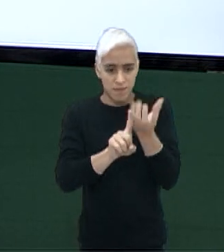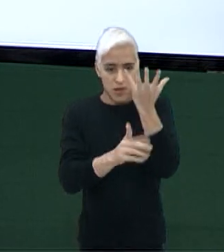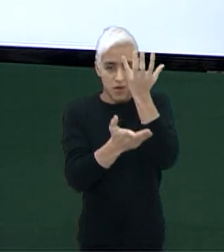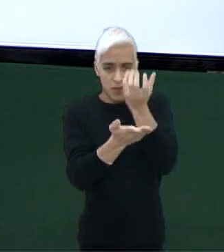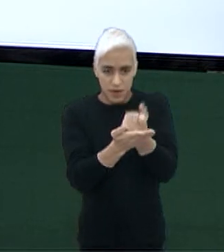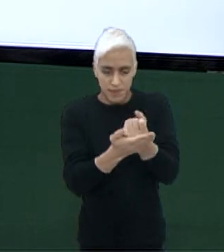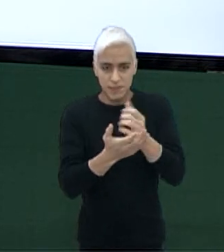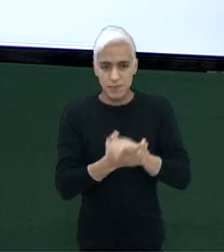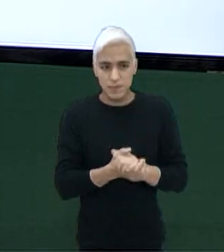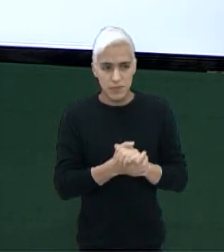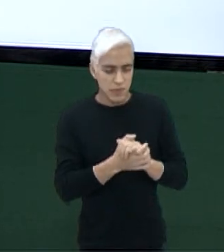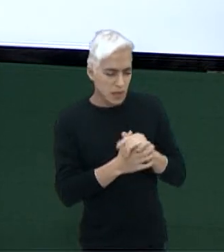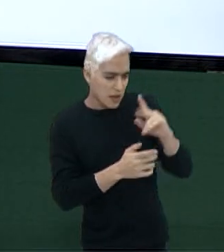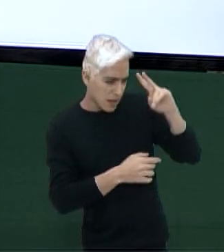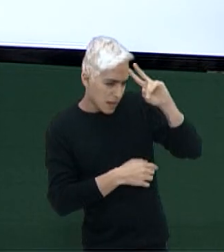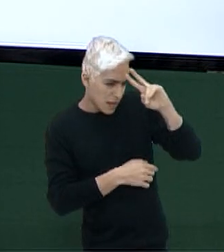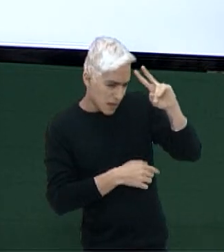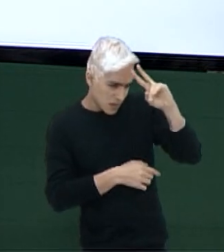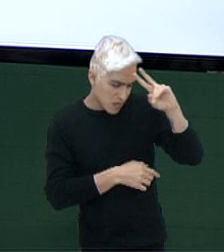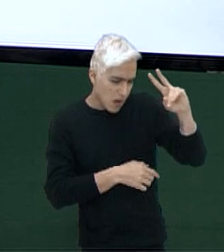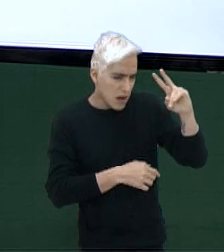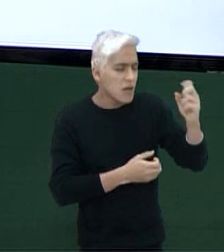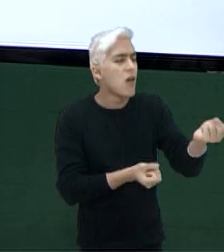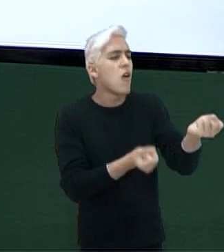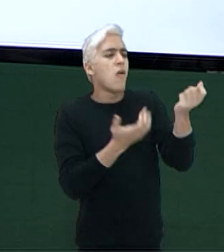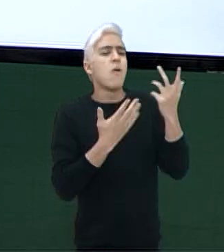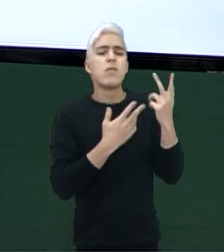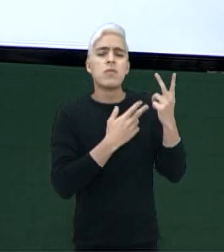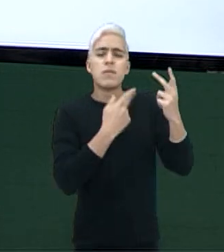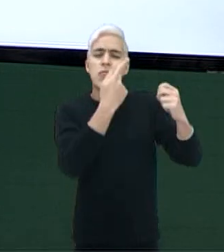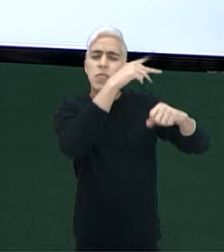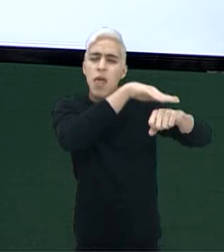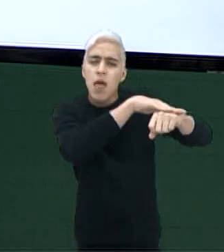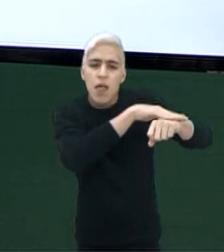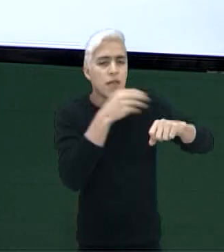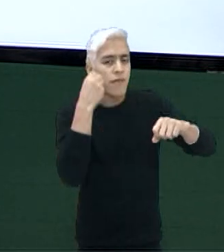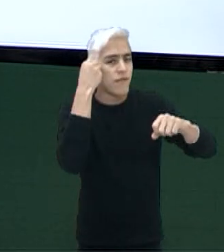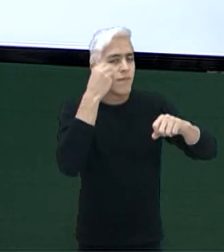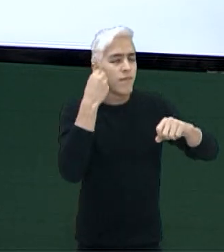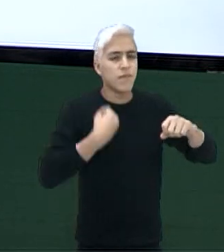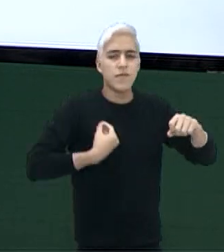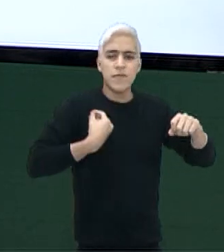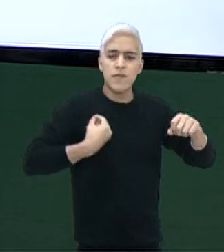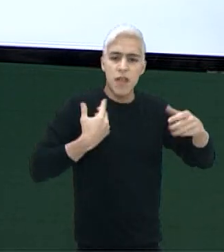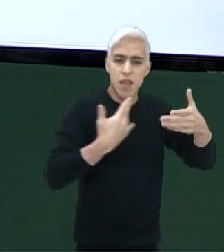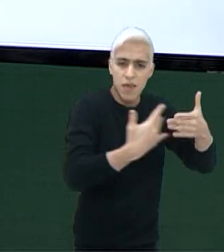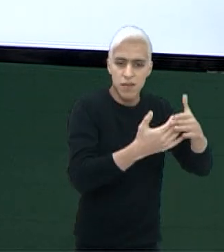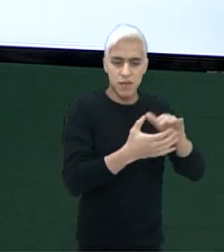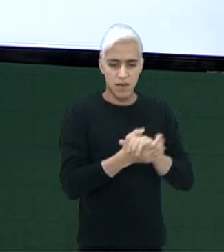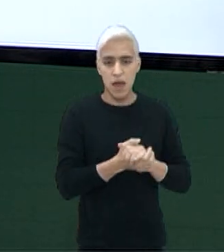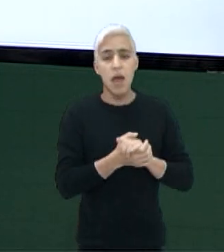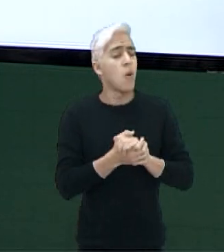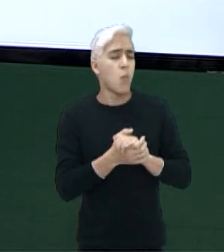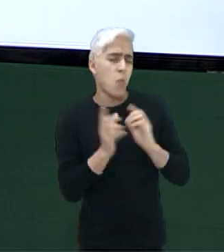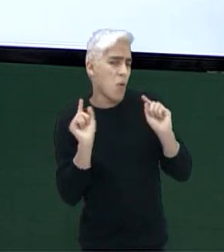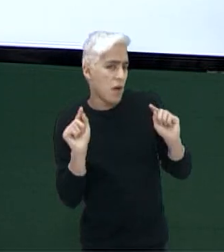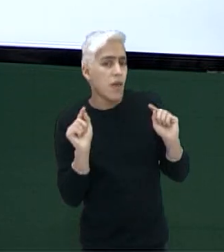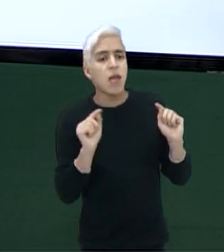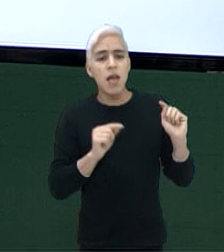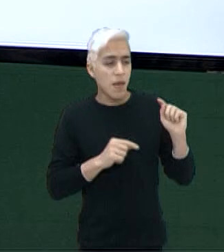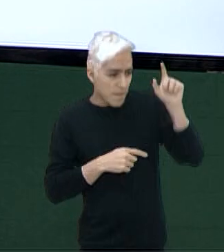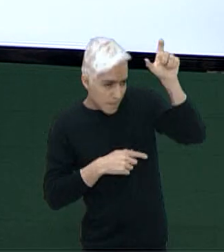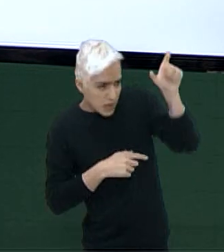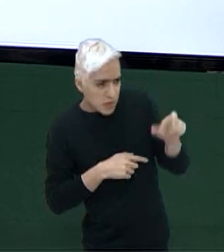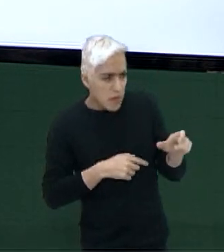vocês histórias que contam vivências. O que é uma biografia? Né? São histórias que são contadas da vida